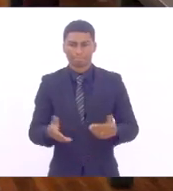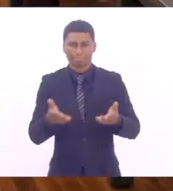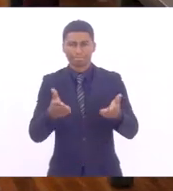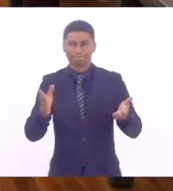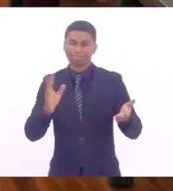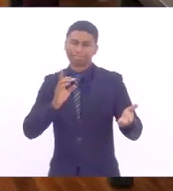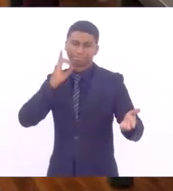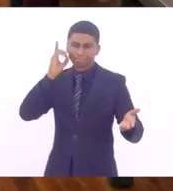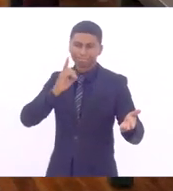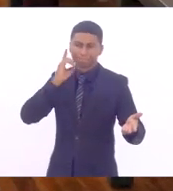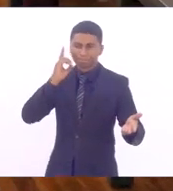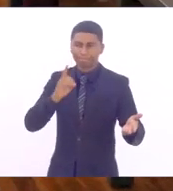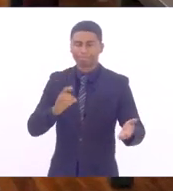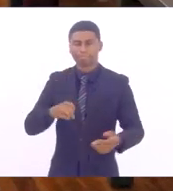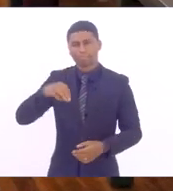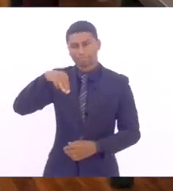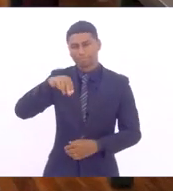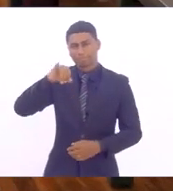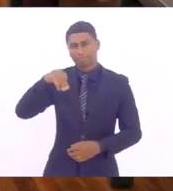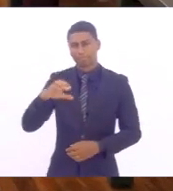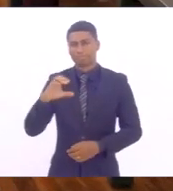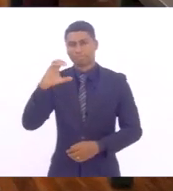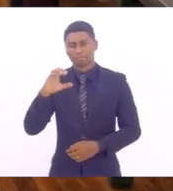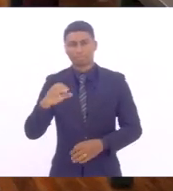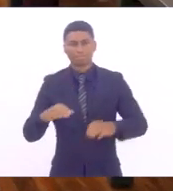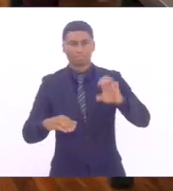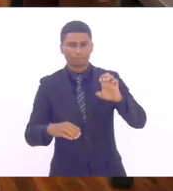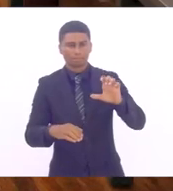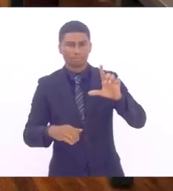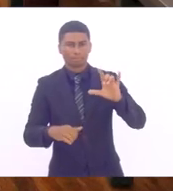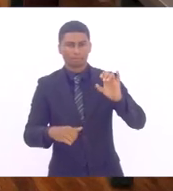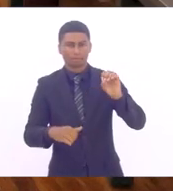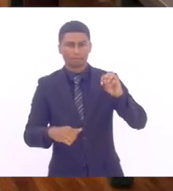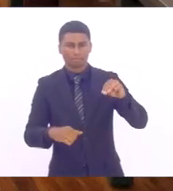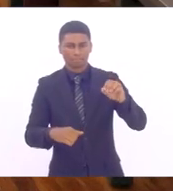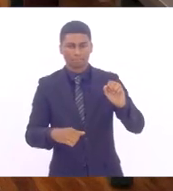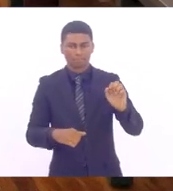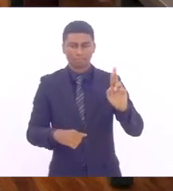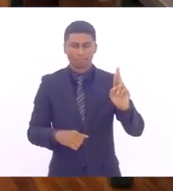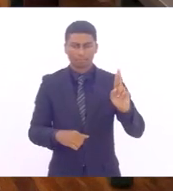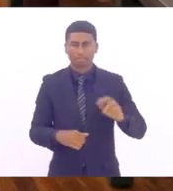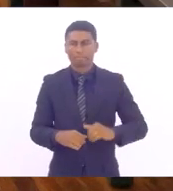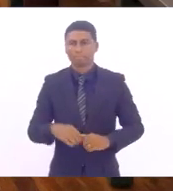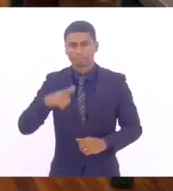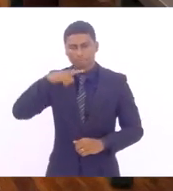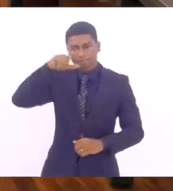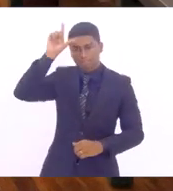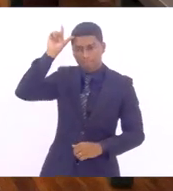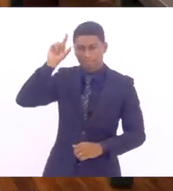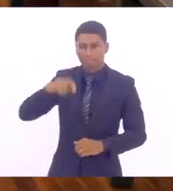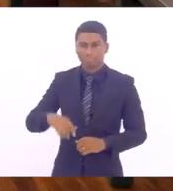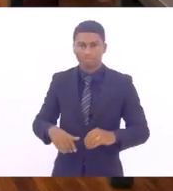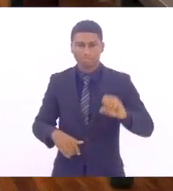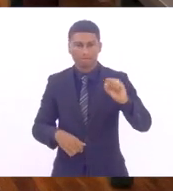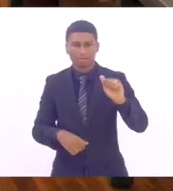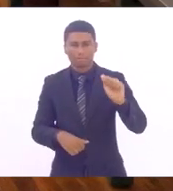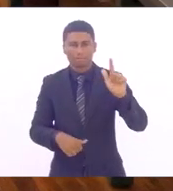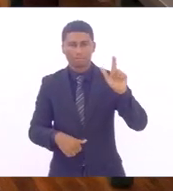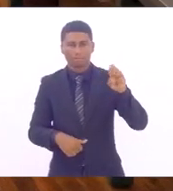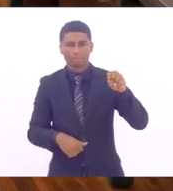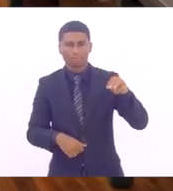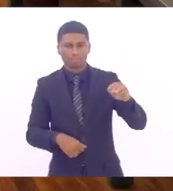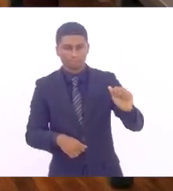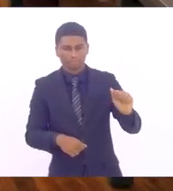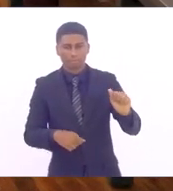deputados, deputado Carlos Mink, deputado Eliomar Coelho, Luiz Paulo da Rocha, coronel Salema, deputada Renata